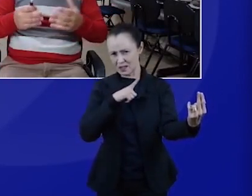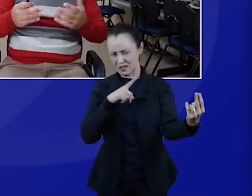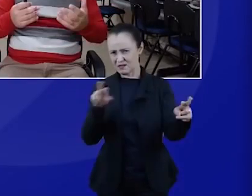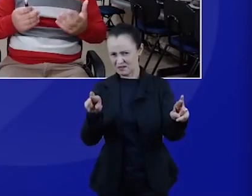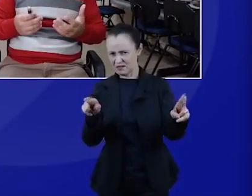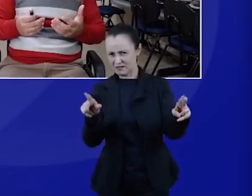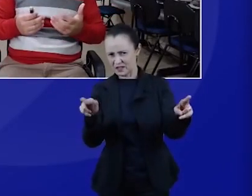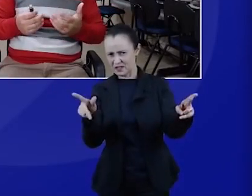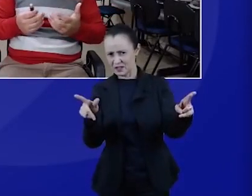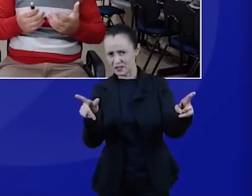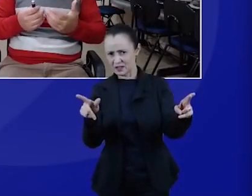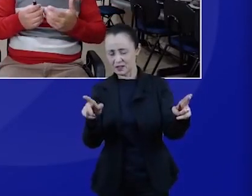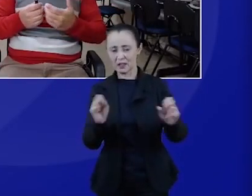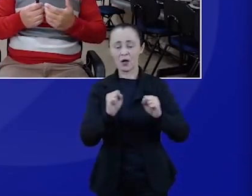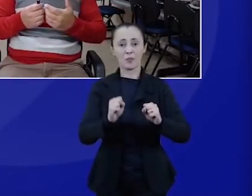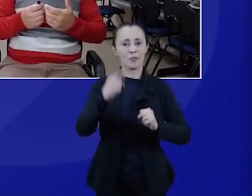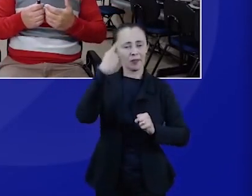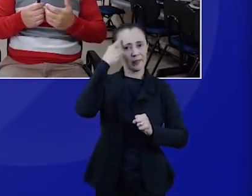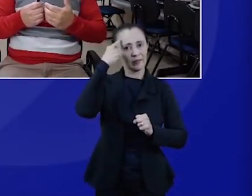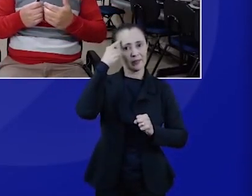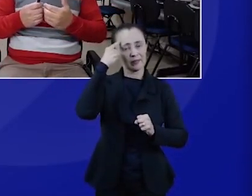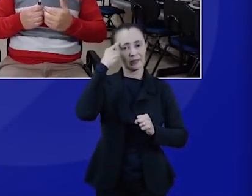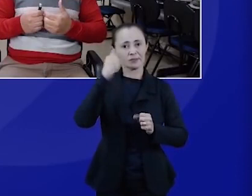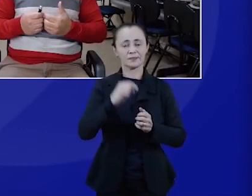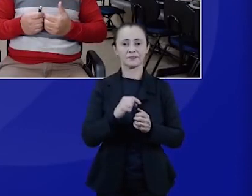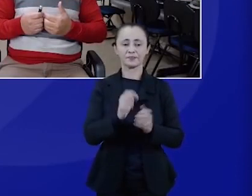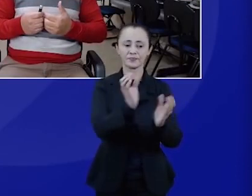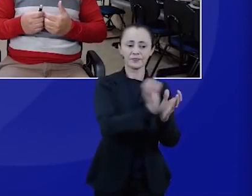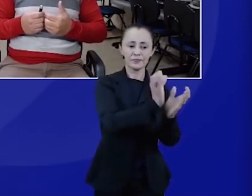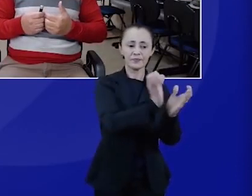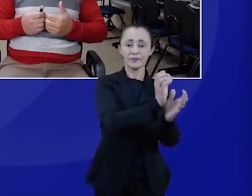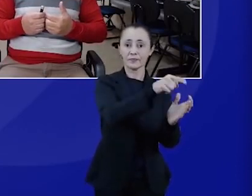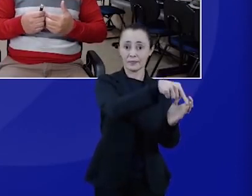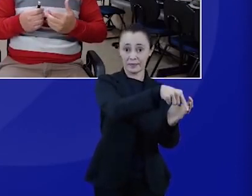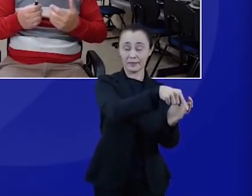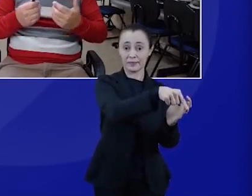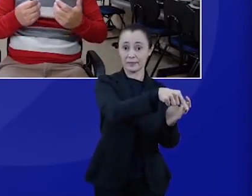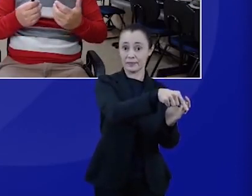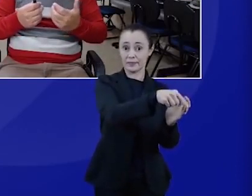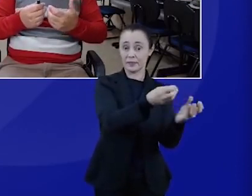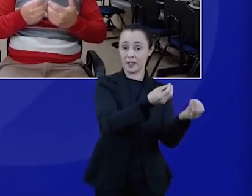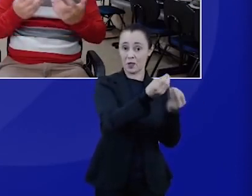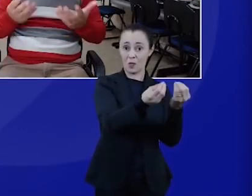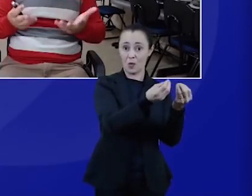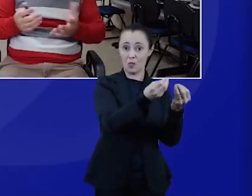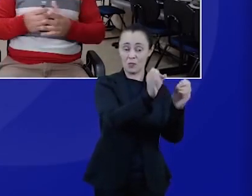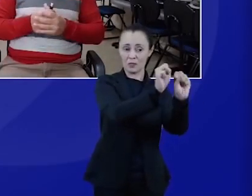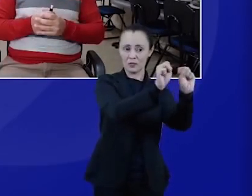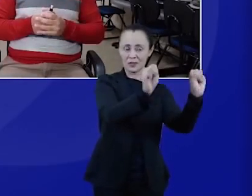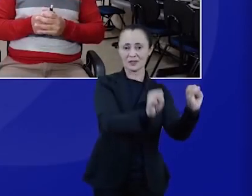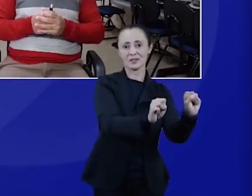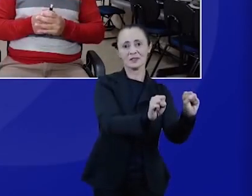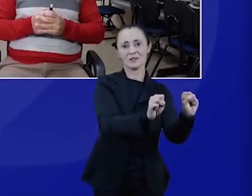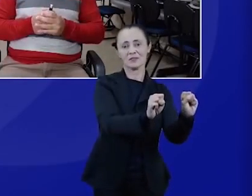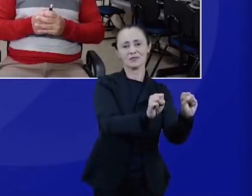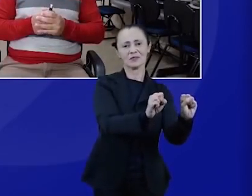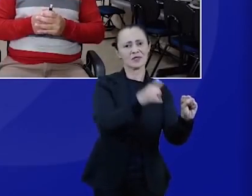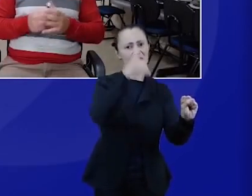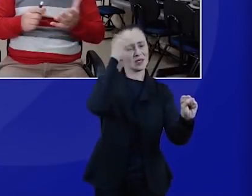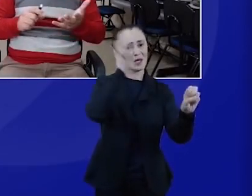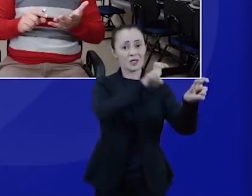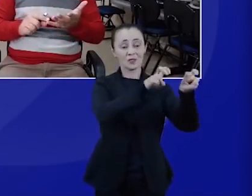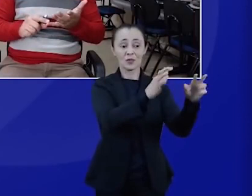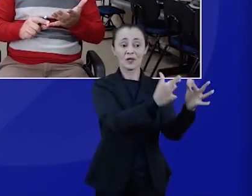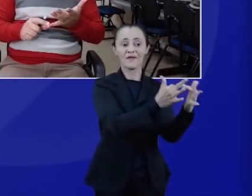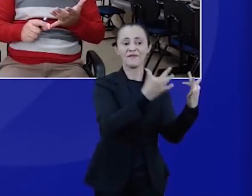Nós podemos pensar nas hortas do campo a partir de um sistema da agricultura familiar, por exemplo.